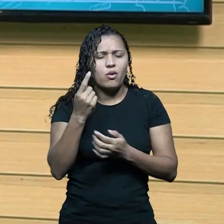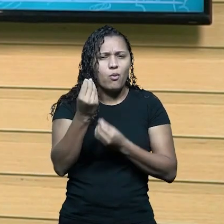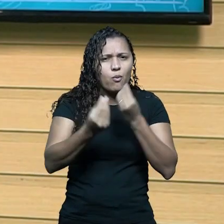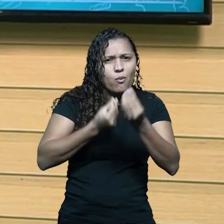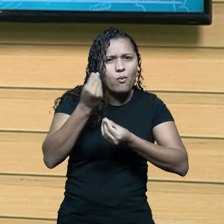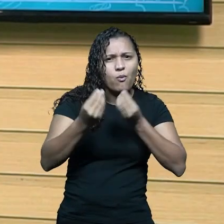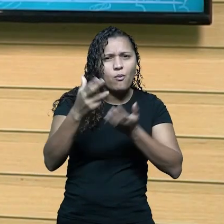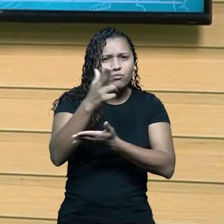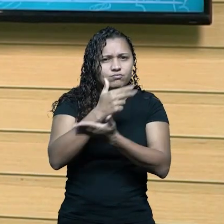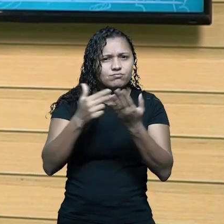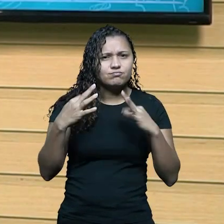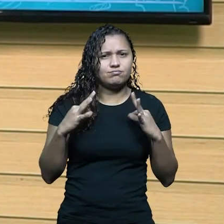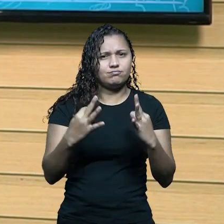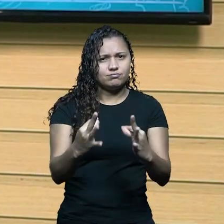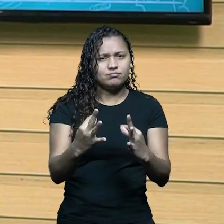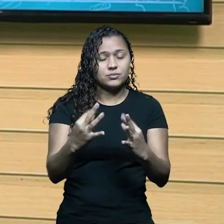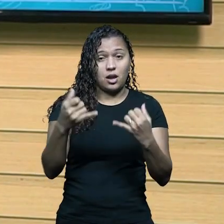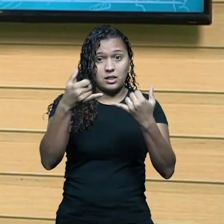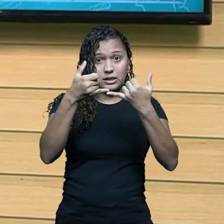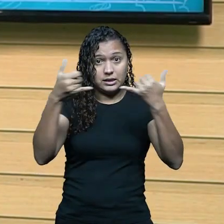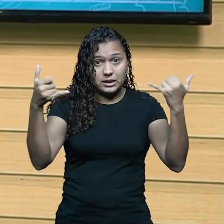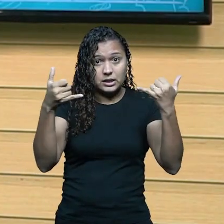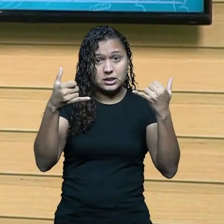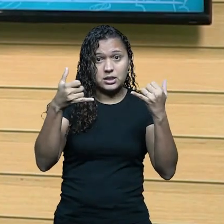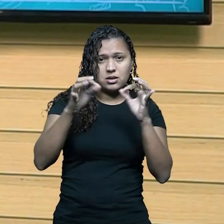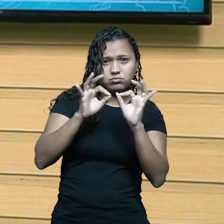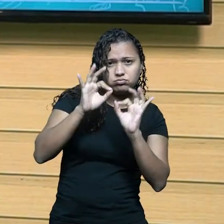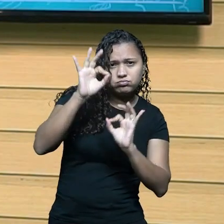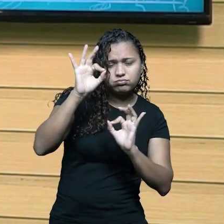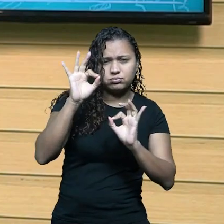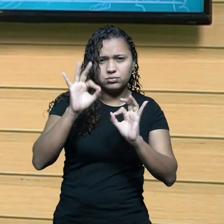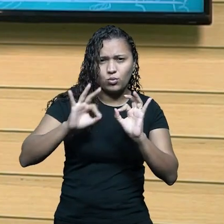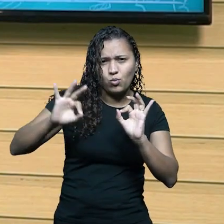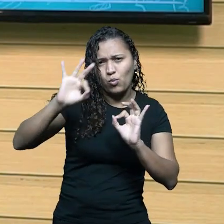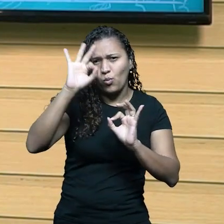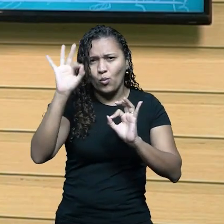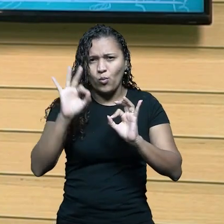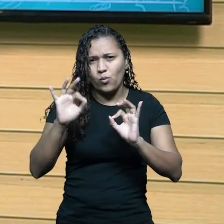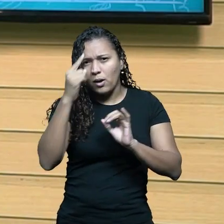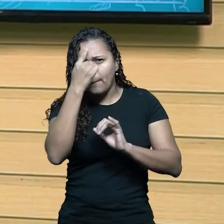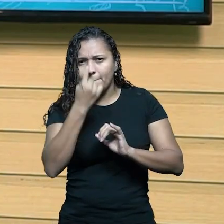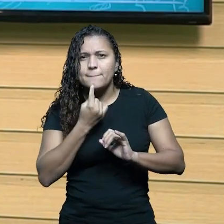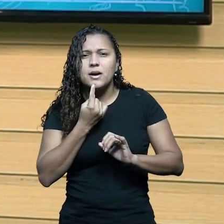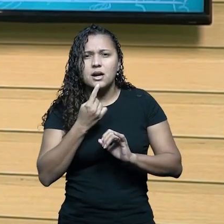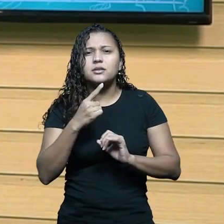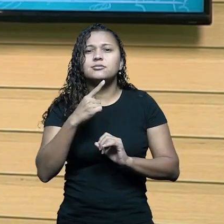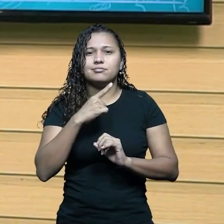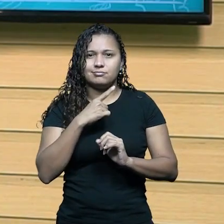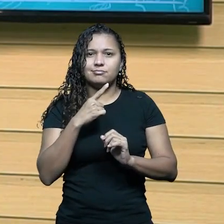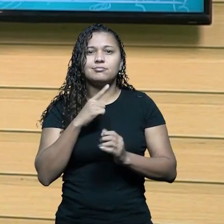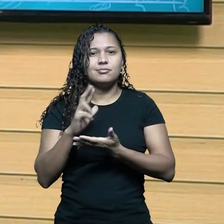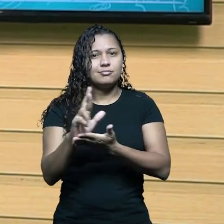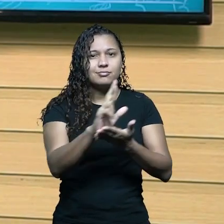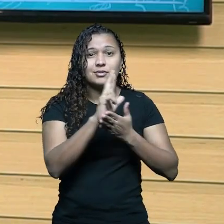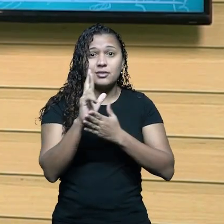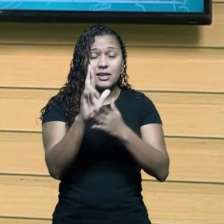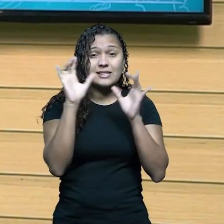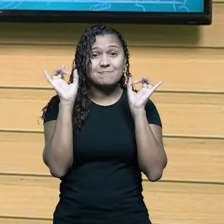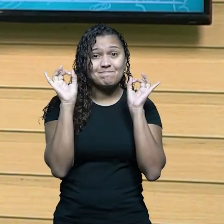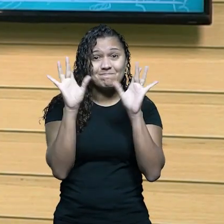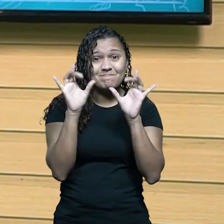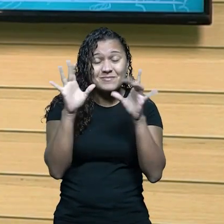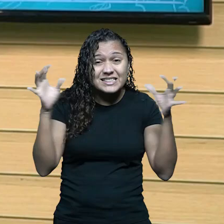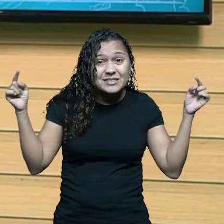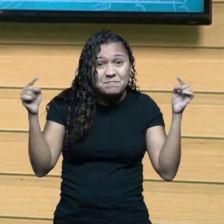técnico. Então, todas essas linhas, traços, imagens, elas têm uma representação